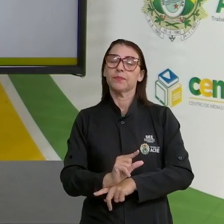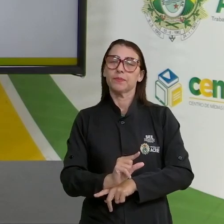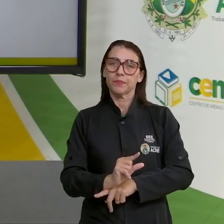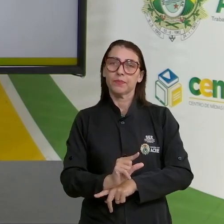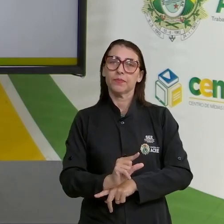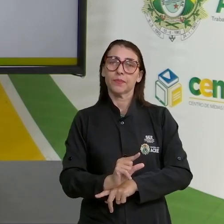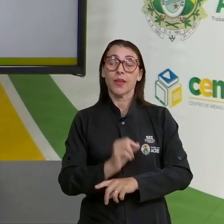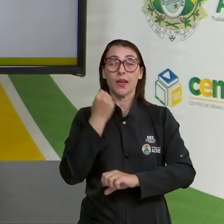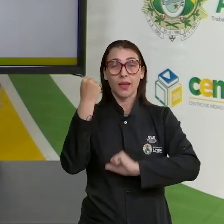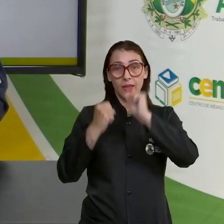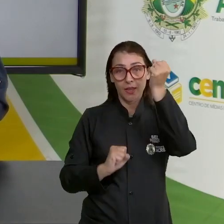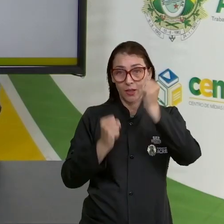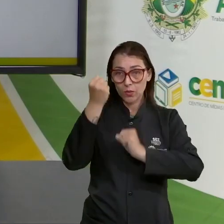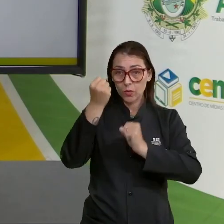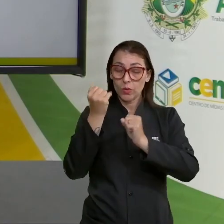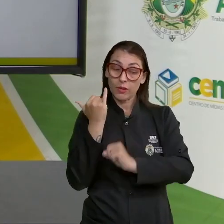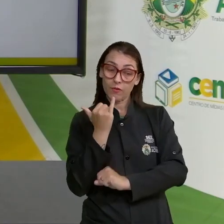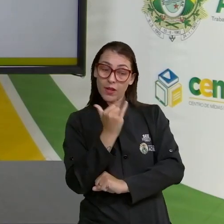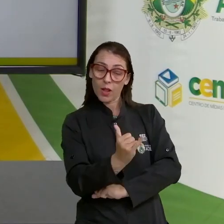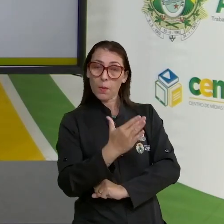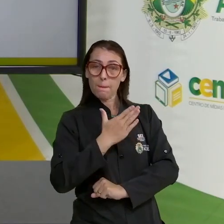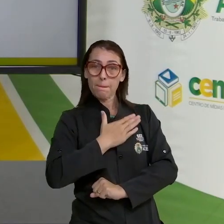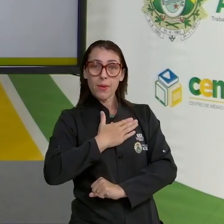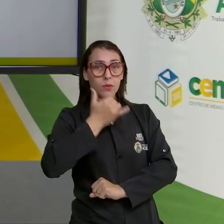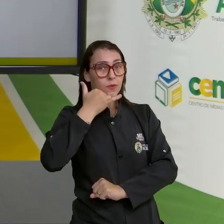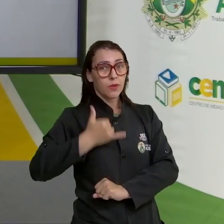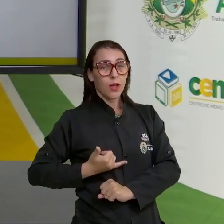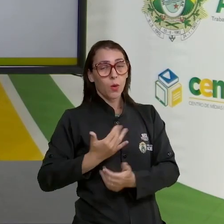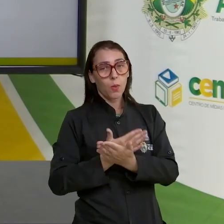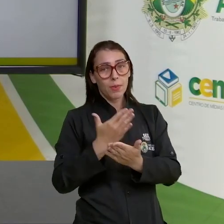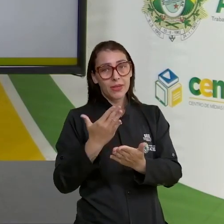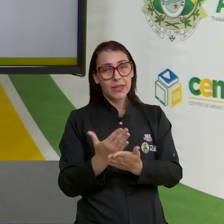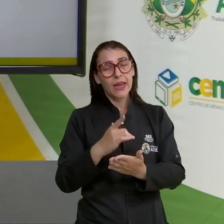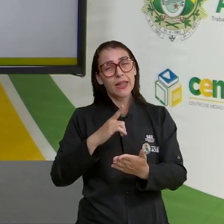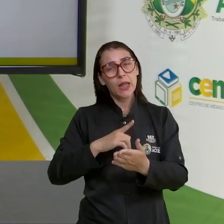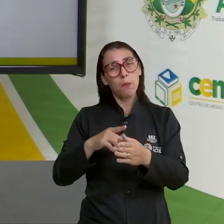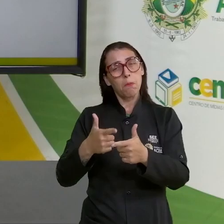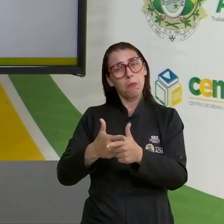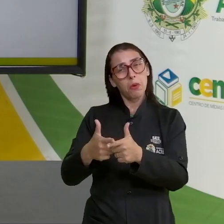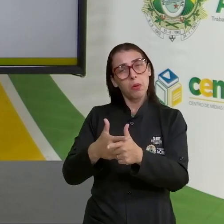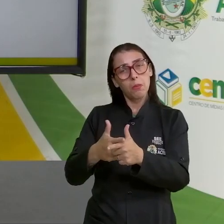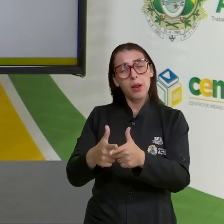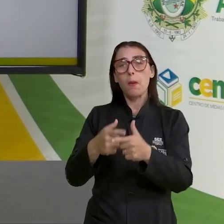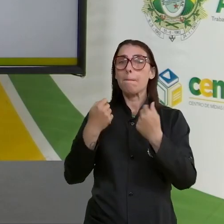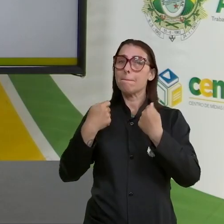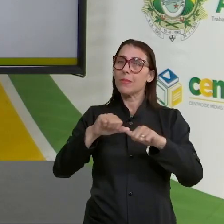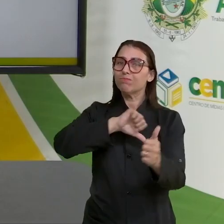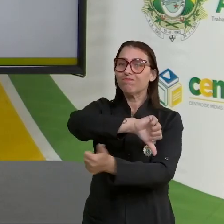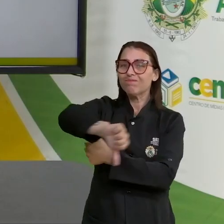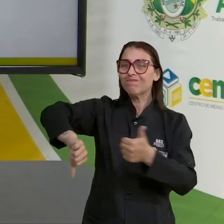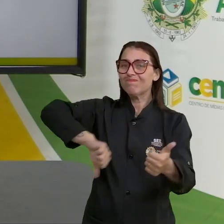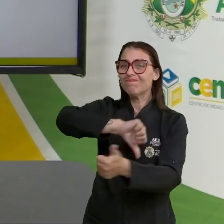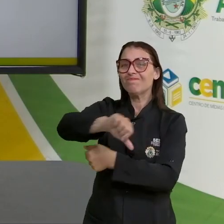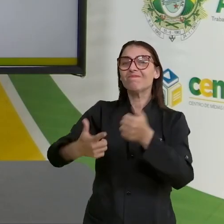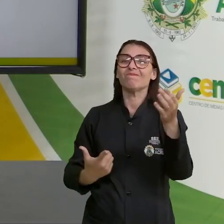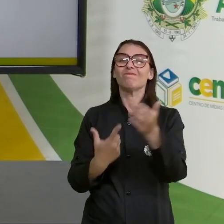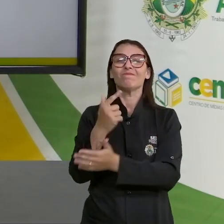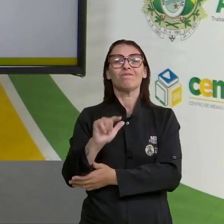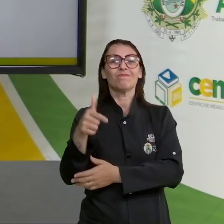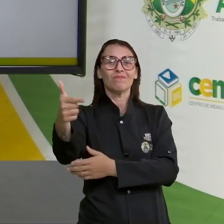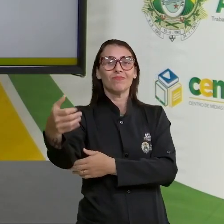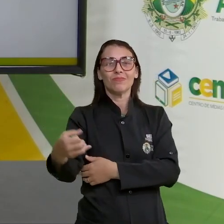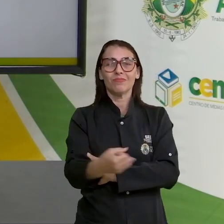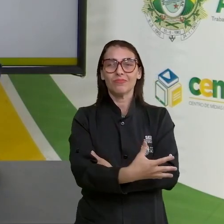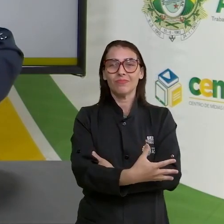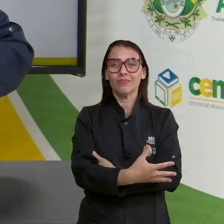seja, a indústria está dizendo que o meu celular está começando a apresentar defeitos e eu preciso o quê? Eu preciso